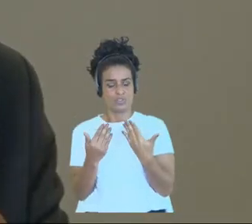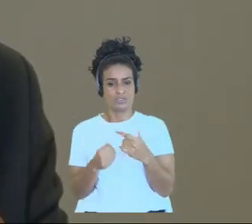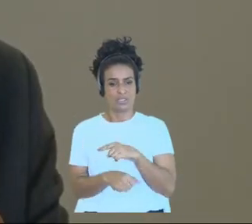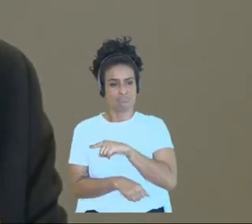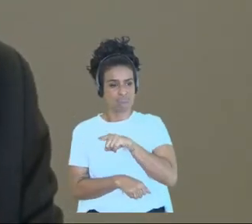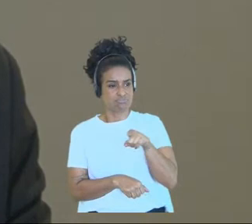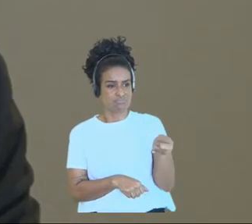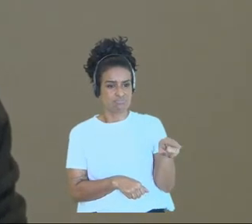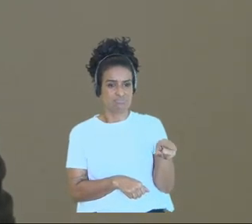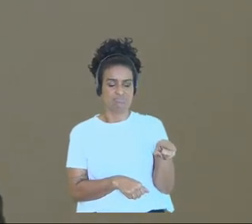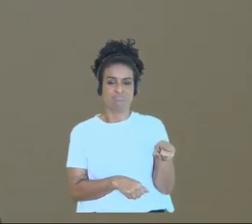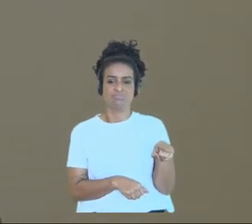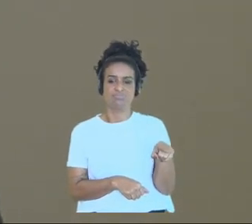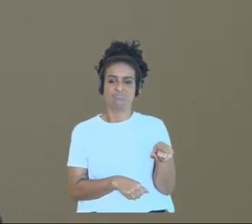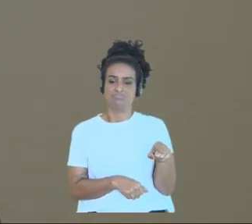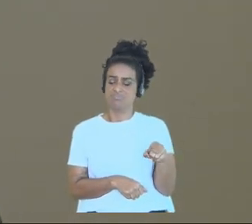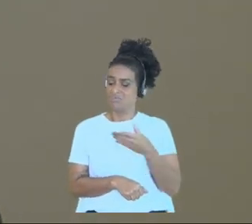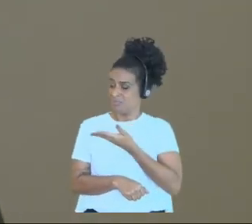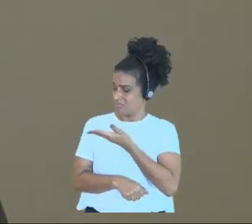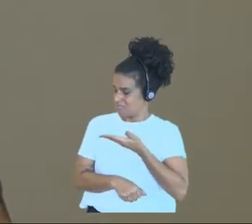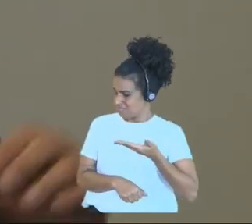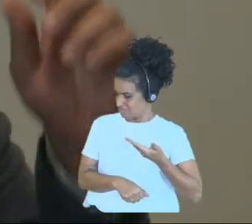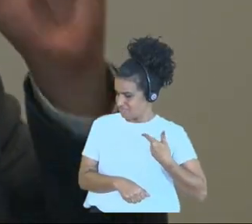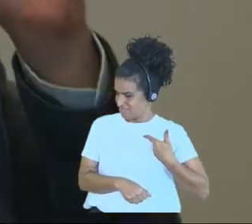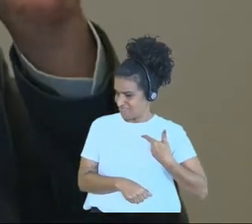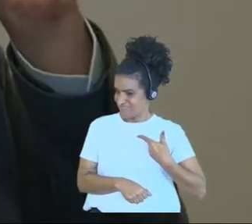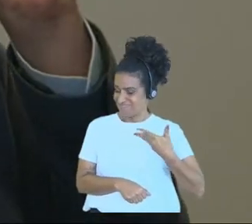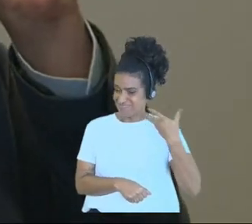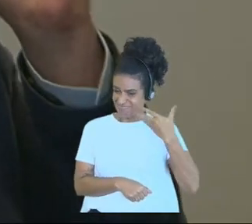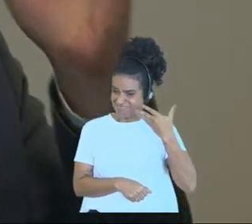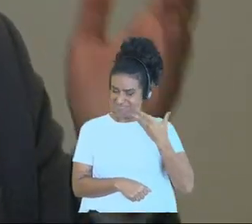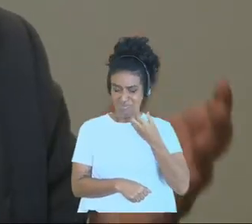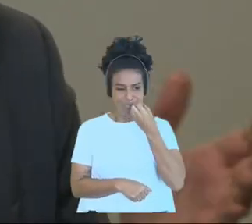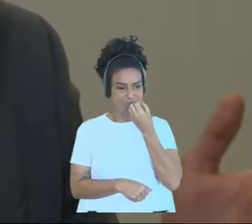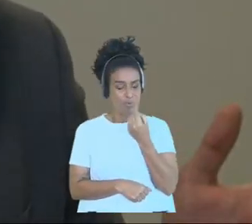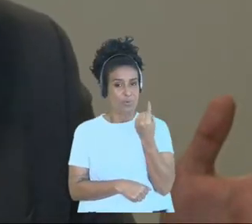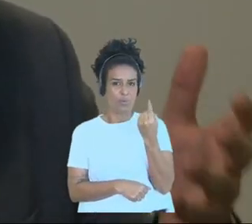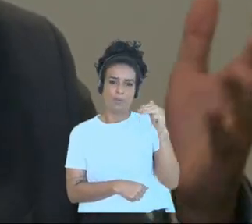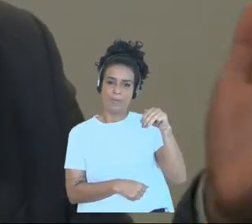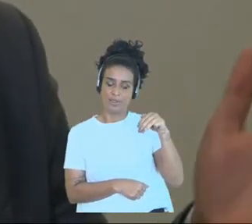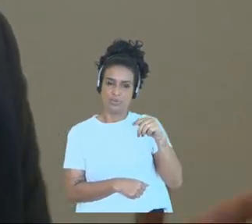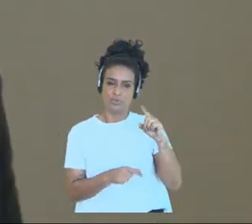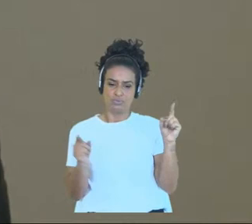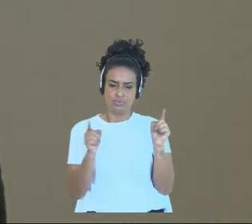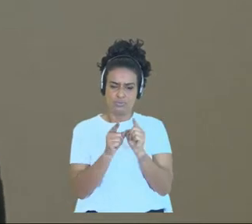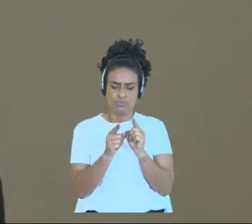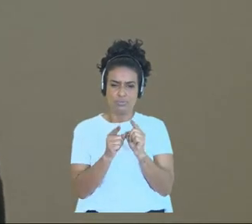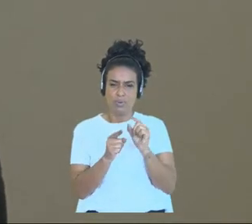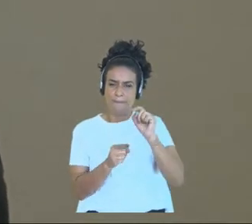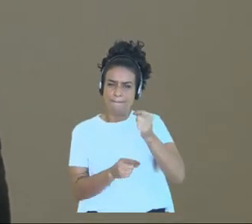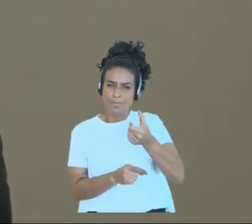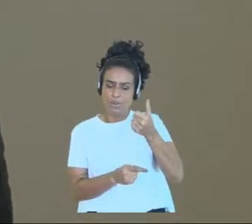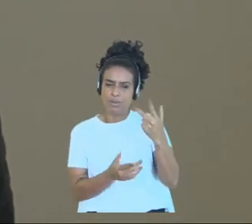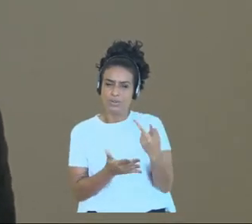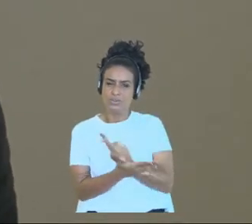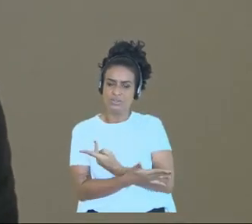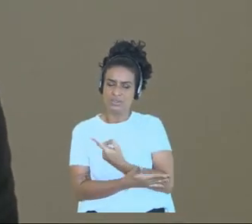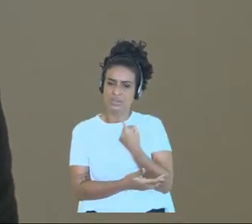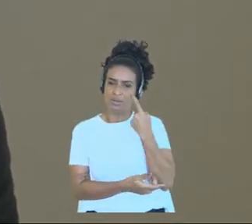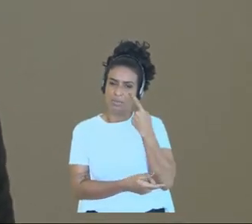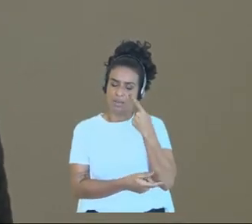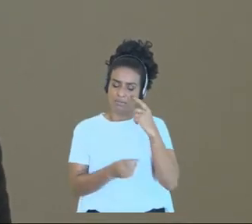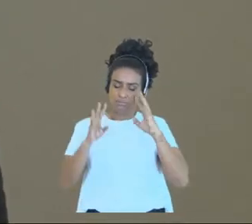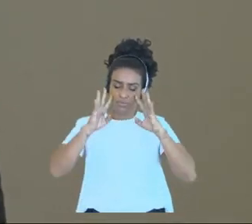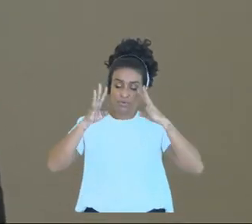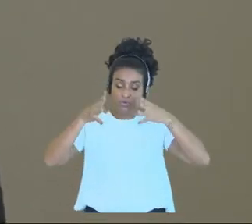vocês, Graziella, Juliana, Zé Mário. 1 minuto é pouco para refletir sobre o que aconteceu, mas eu quero centrar essa